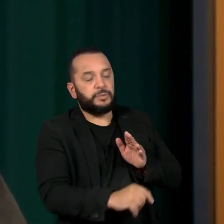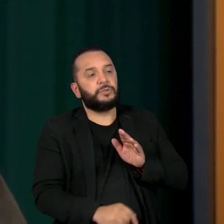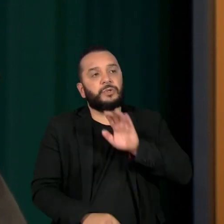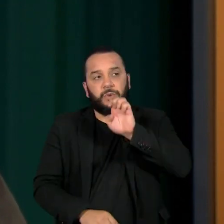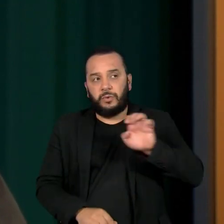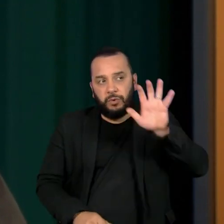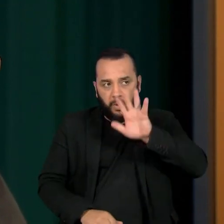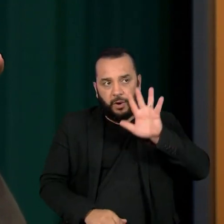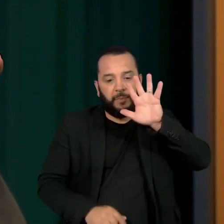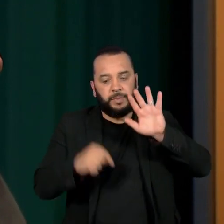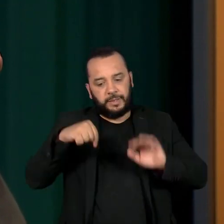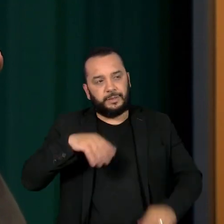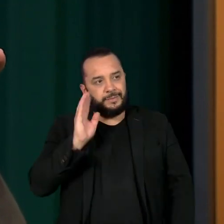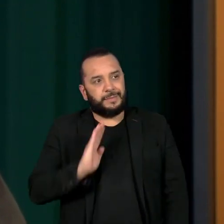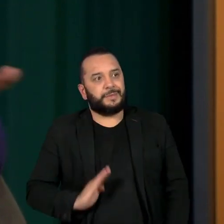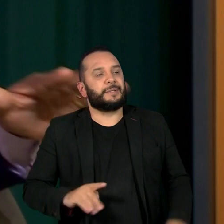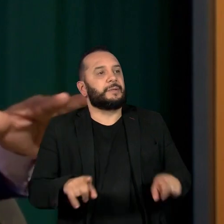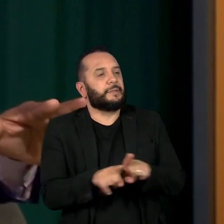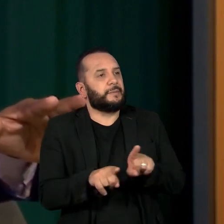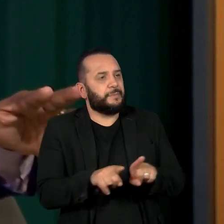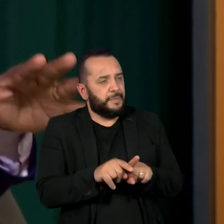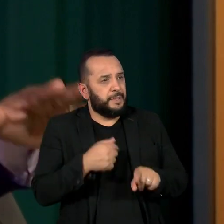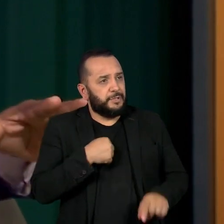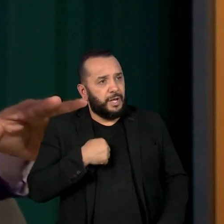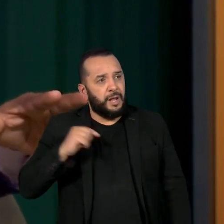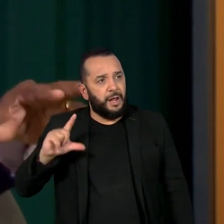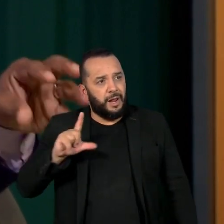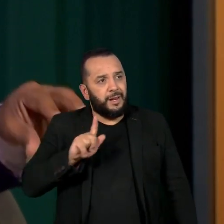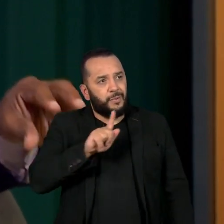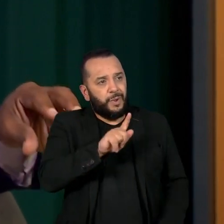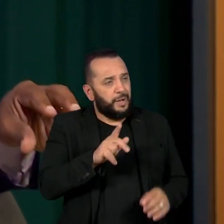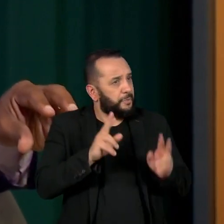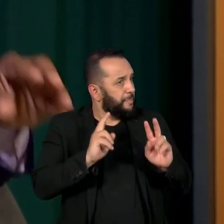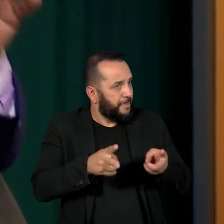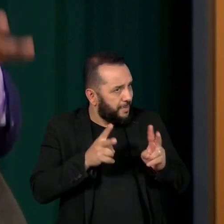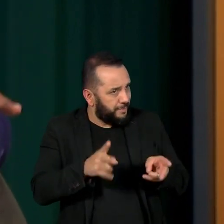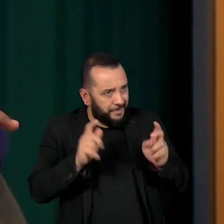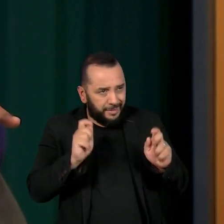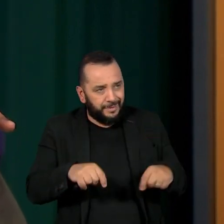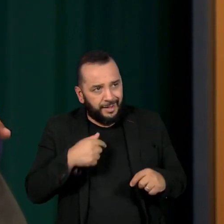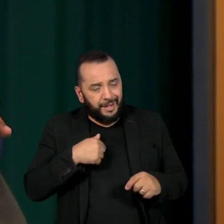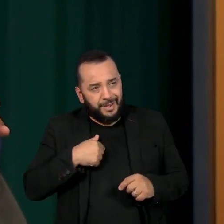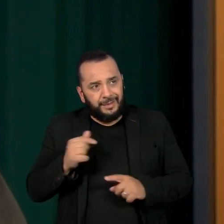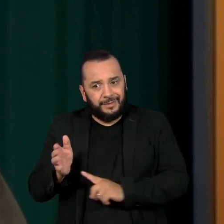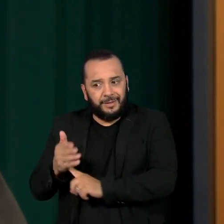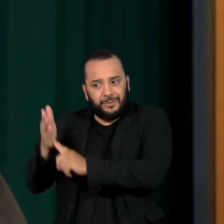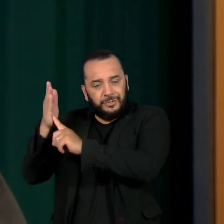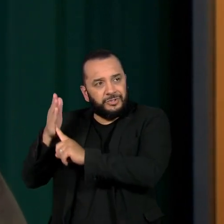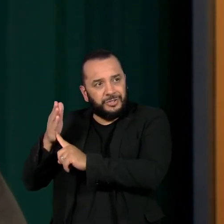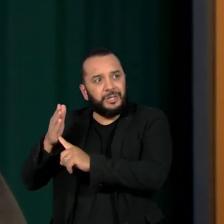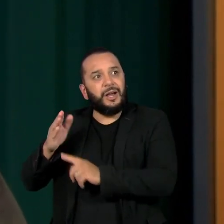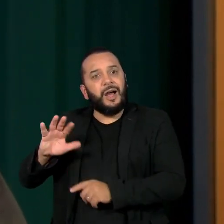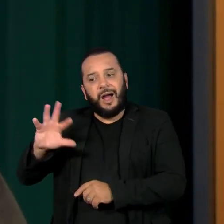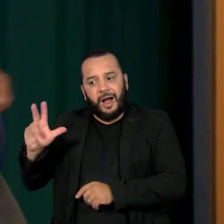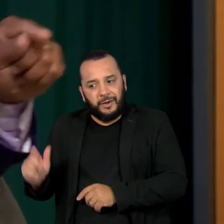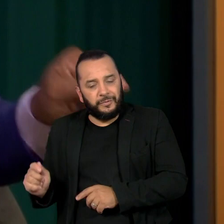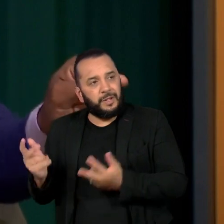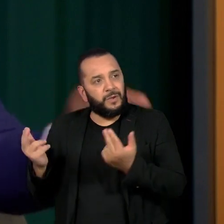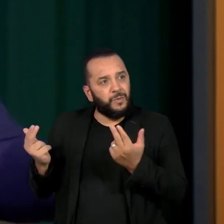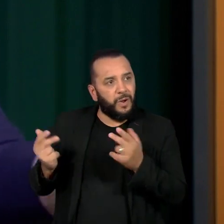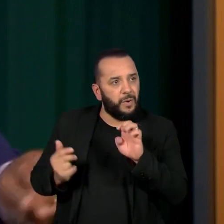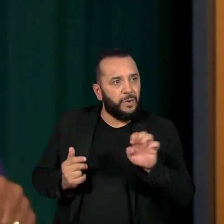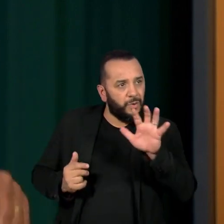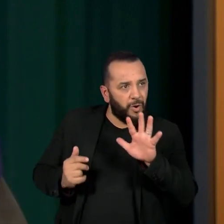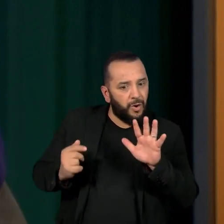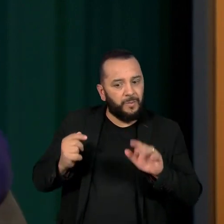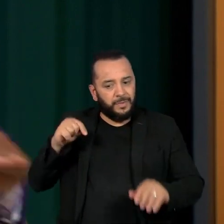com o Brasil. A linguagem é a mesma? É possível falar de tecnologia na África como se fala na Europa e como se fala aqui